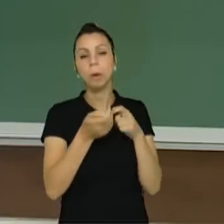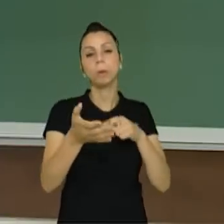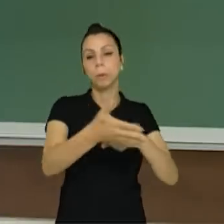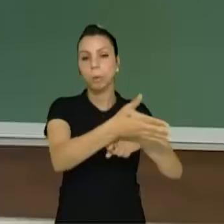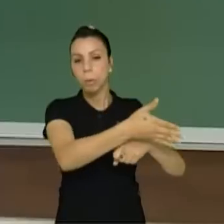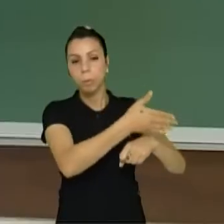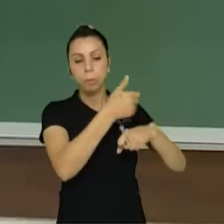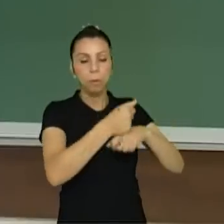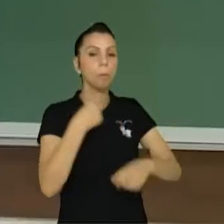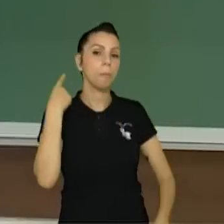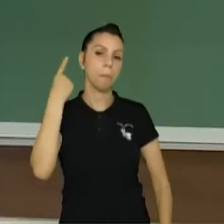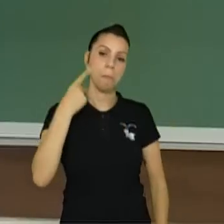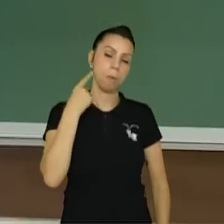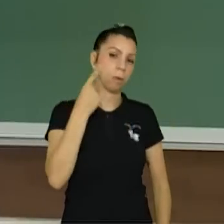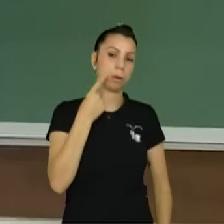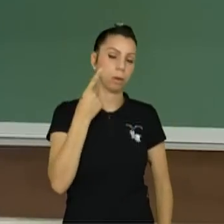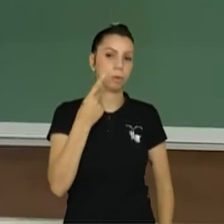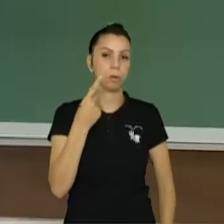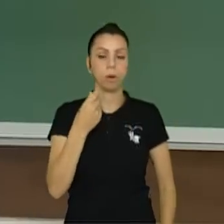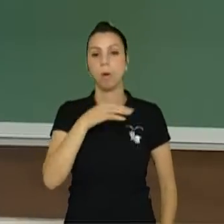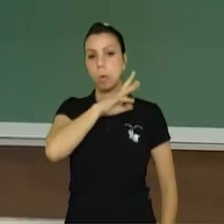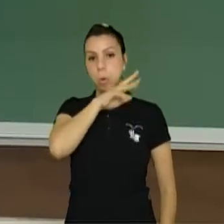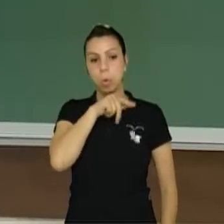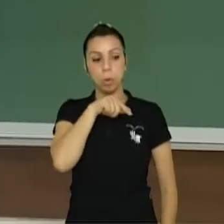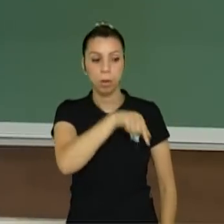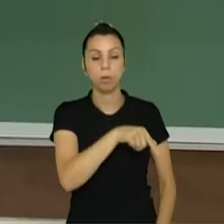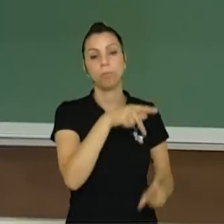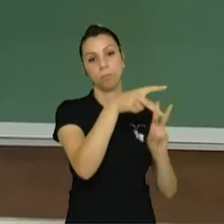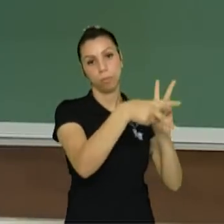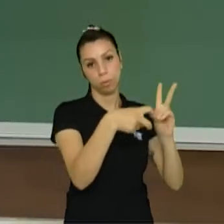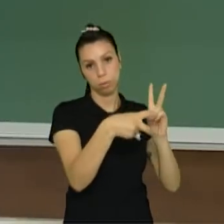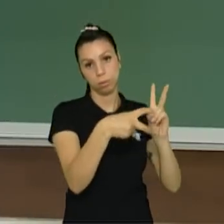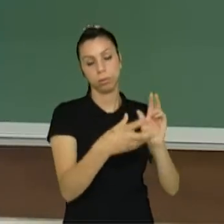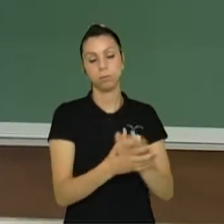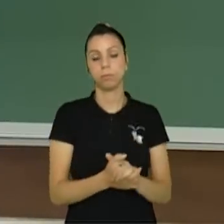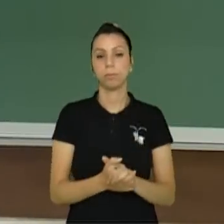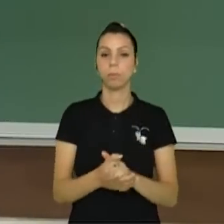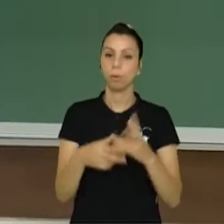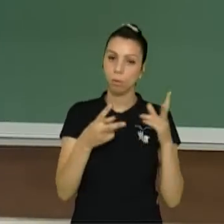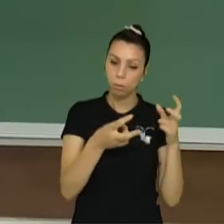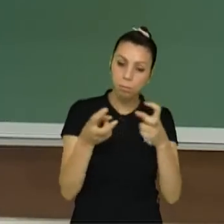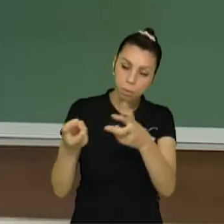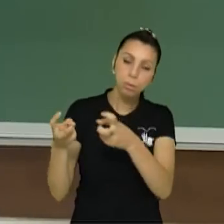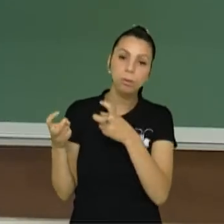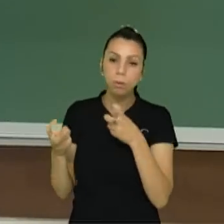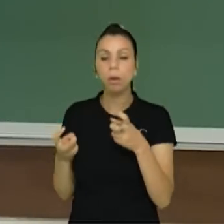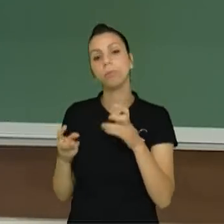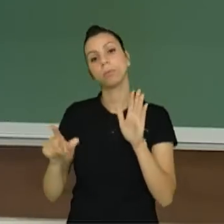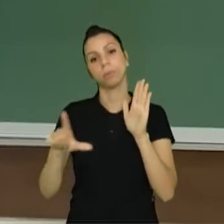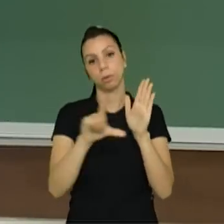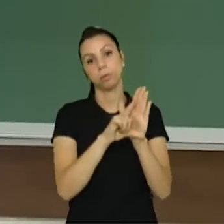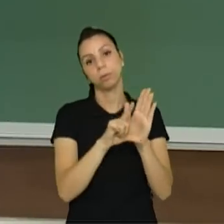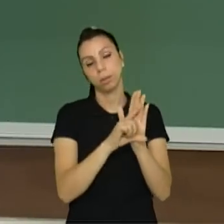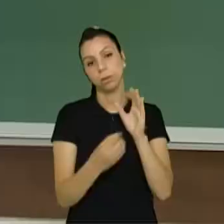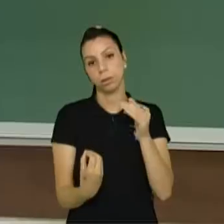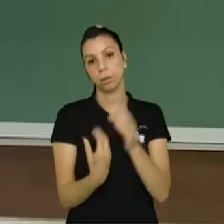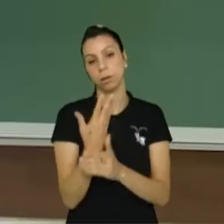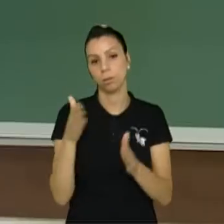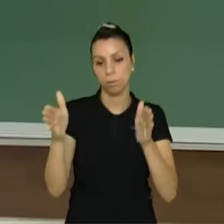dominados com políticas que não os favoreciam. Isso que a gente consegue perceber por conta dos aldeamentos, por conta das leis.